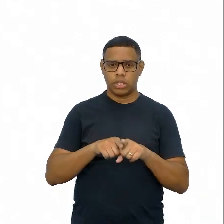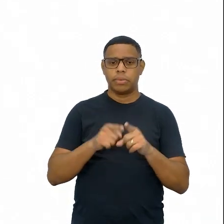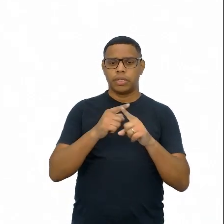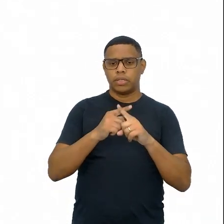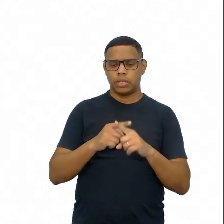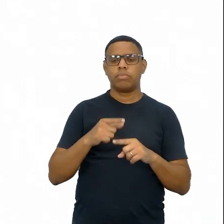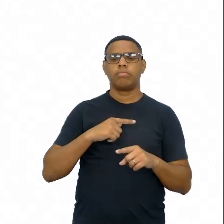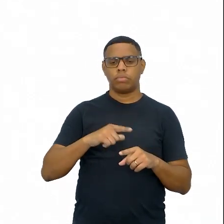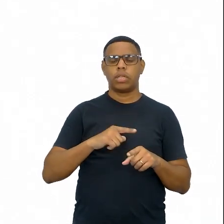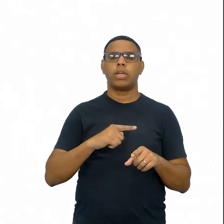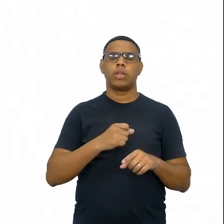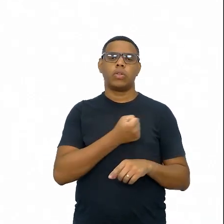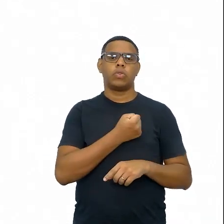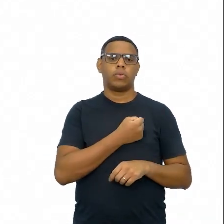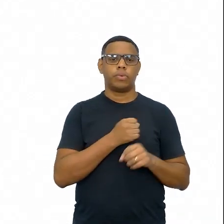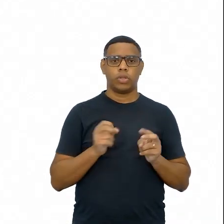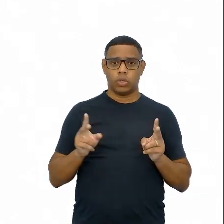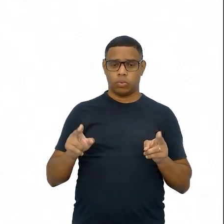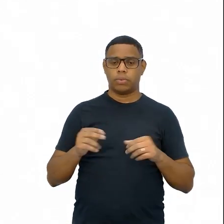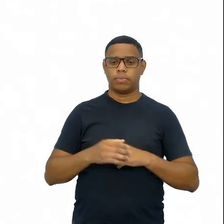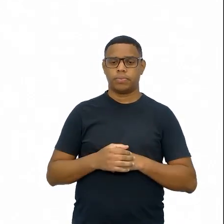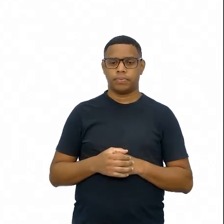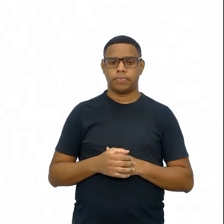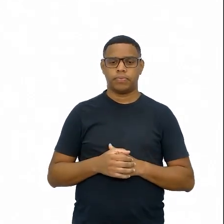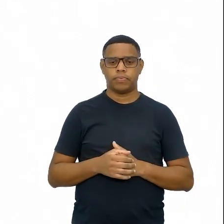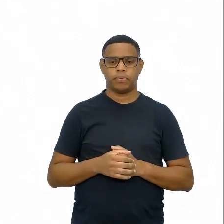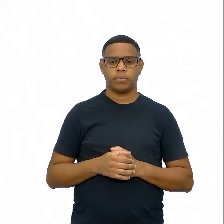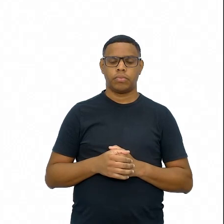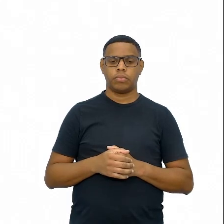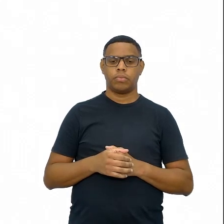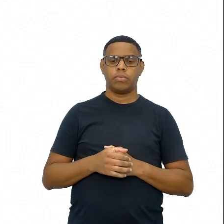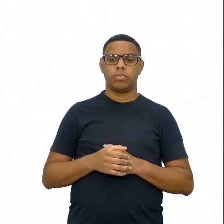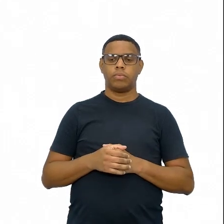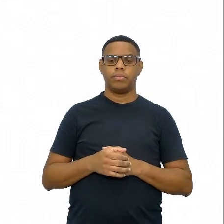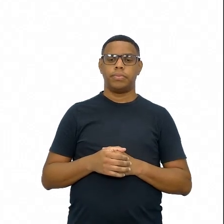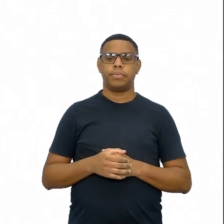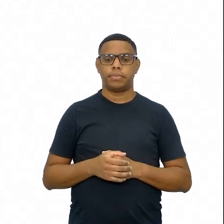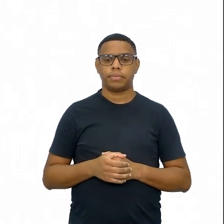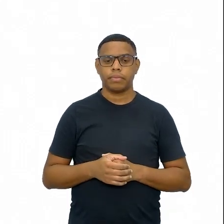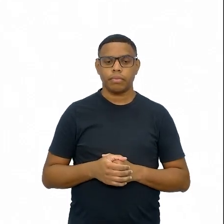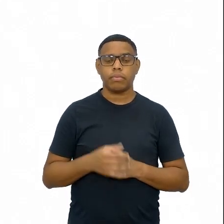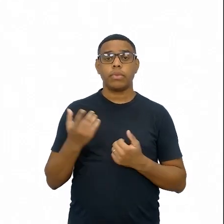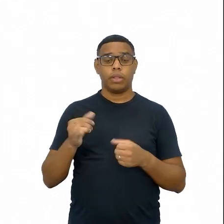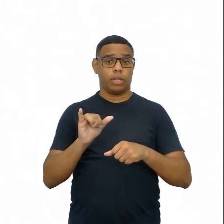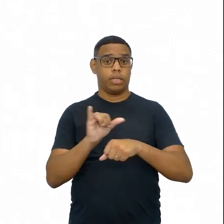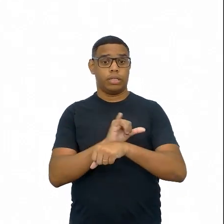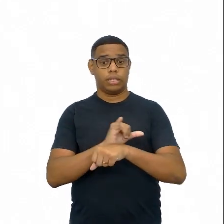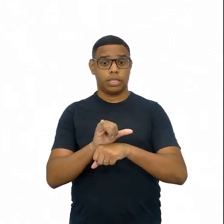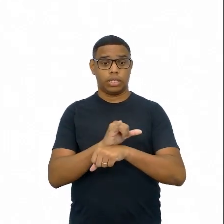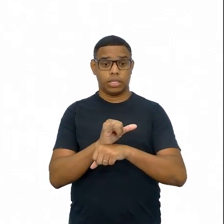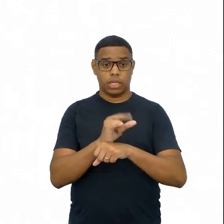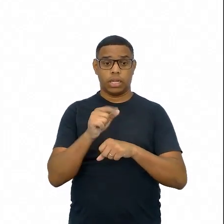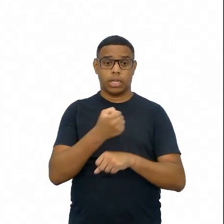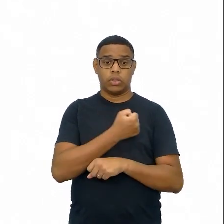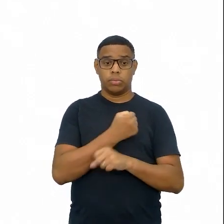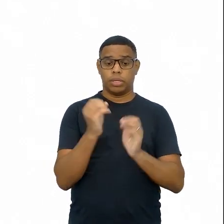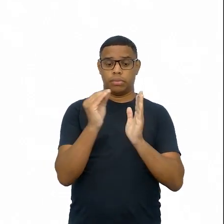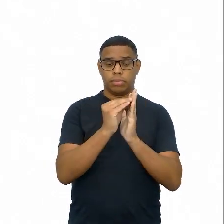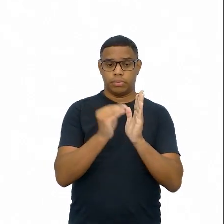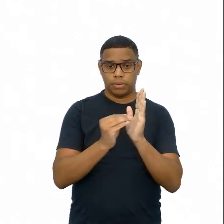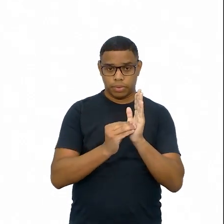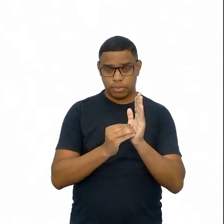alternativas, eles também estão postos aqui, né? Então, uma das estratégias é colocar os números na